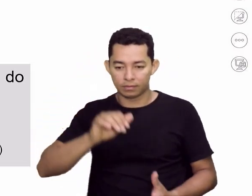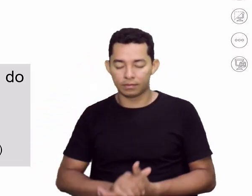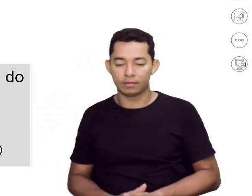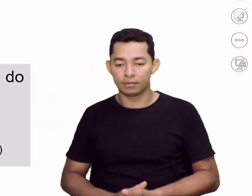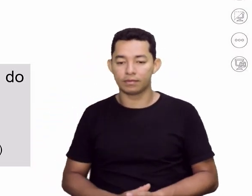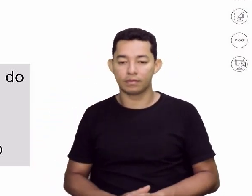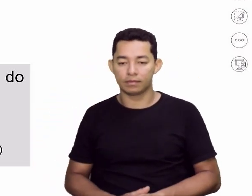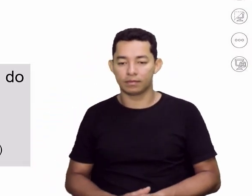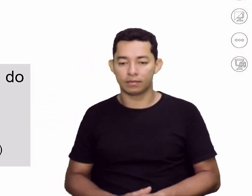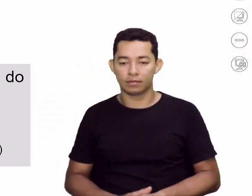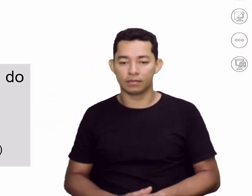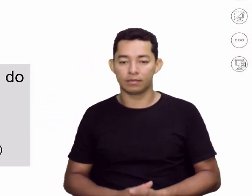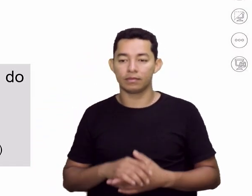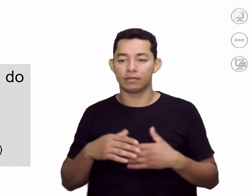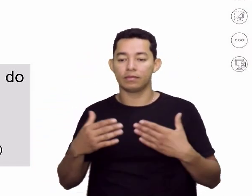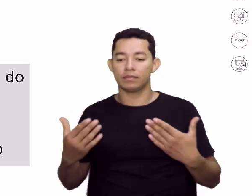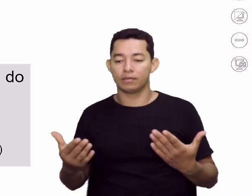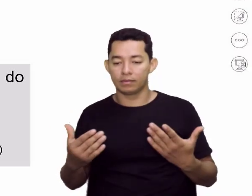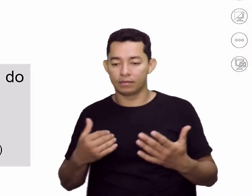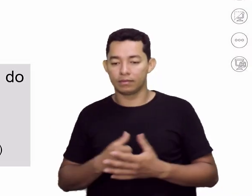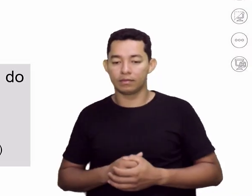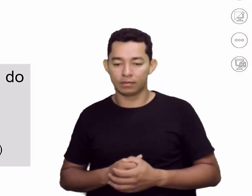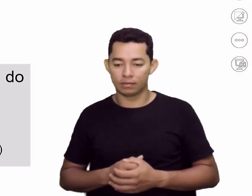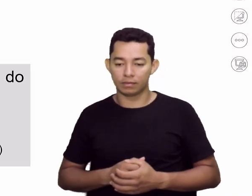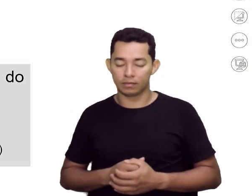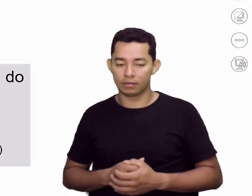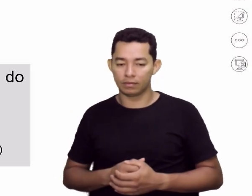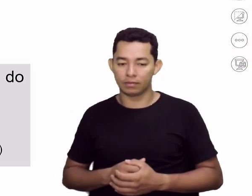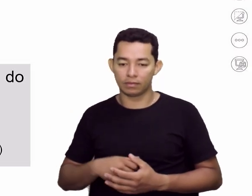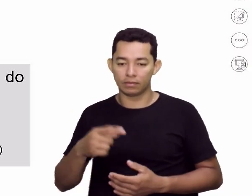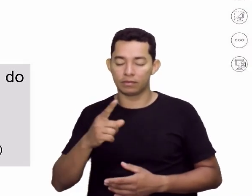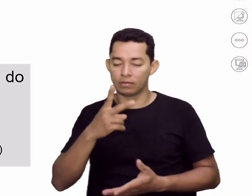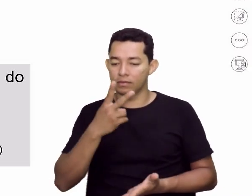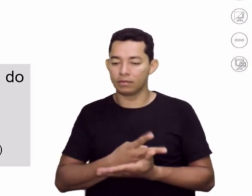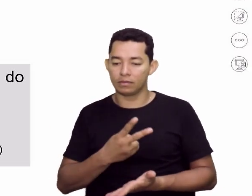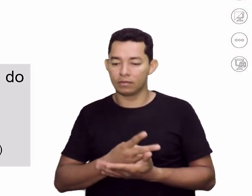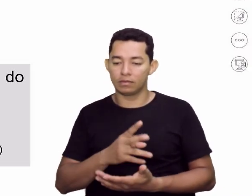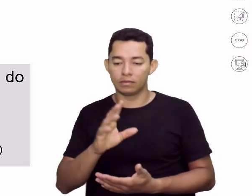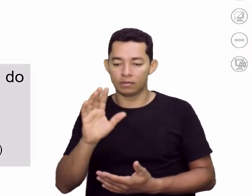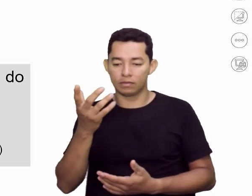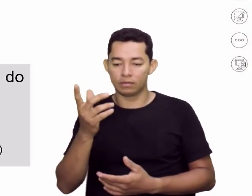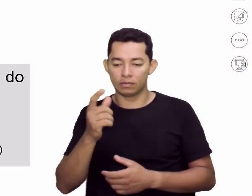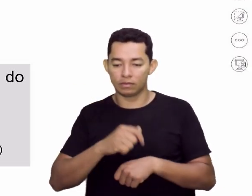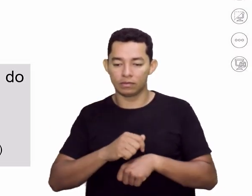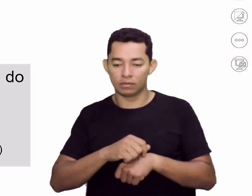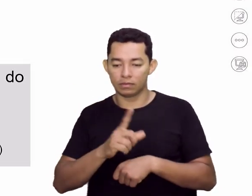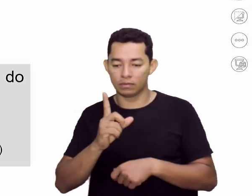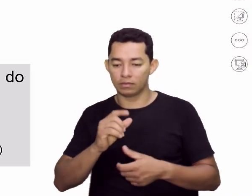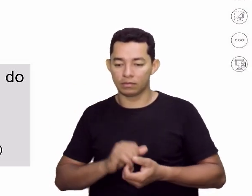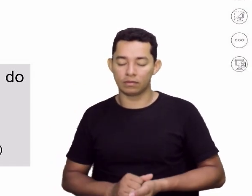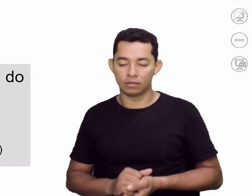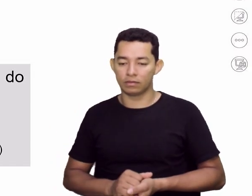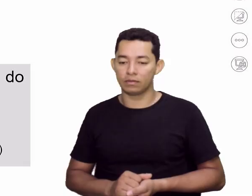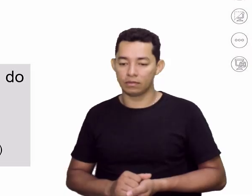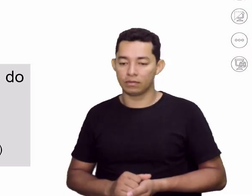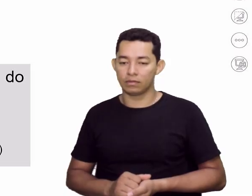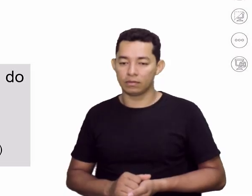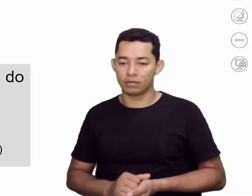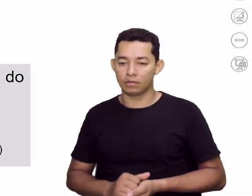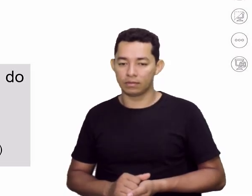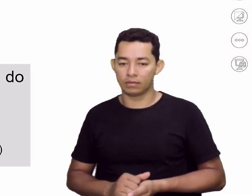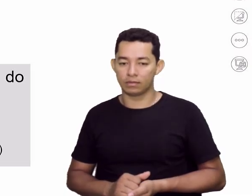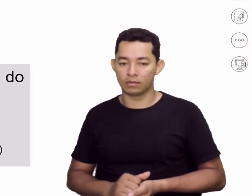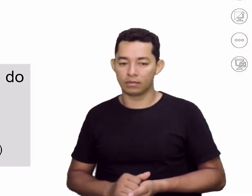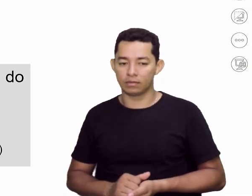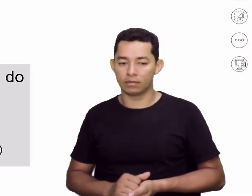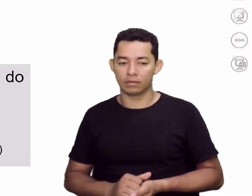né? Então, não necessariamente do mesmo tempo. Abandono de preto e dos